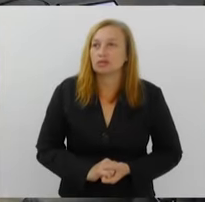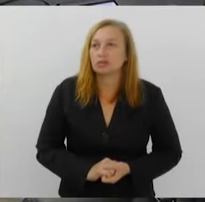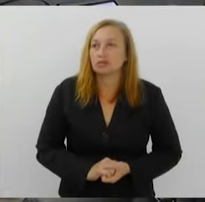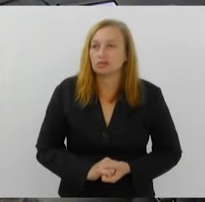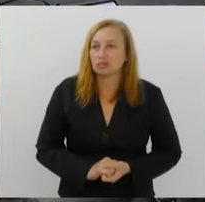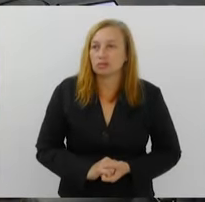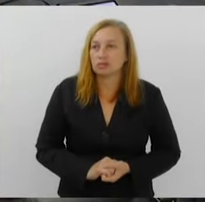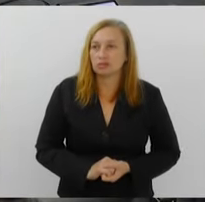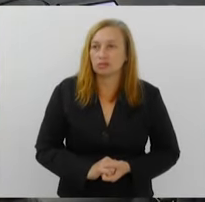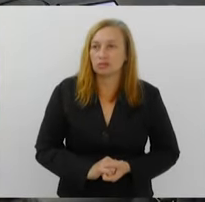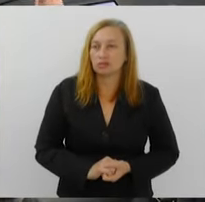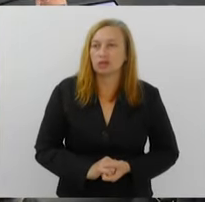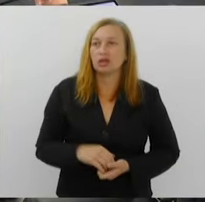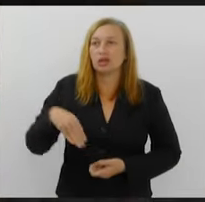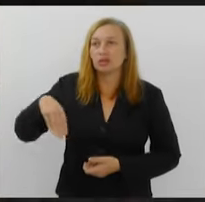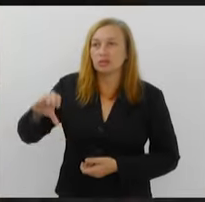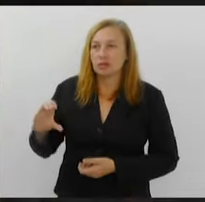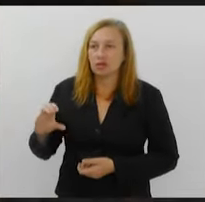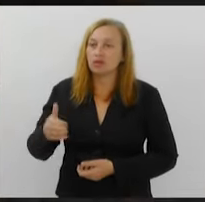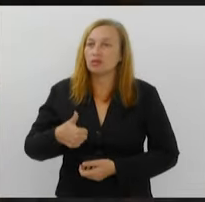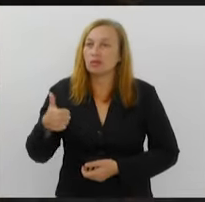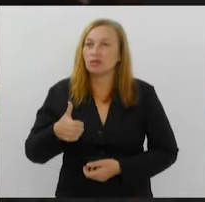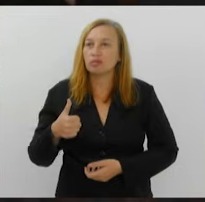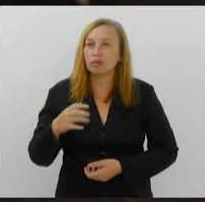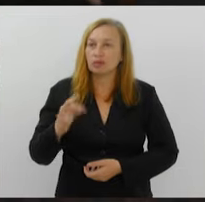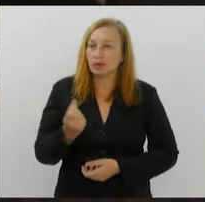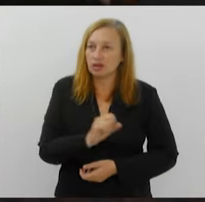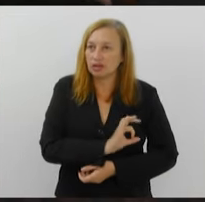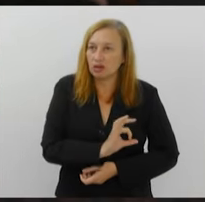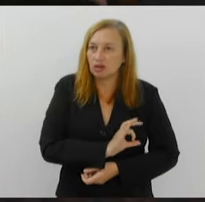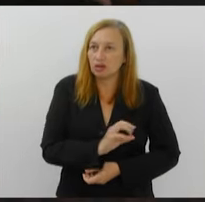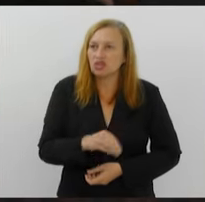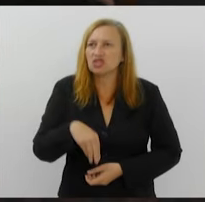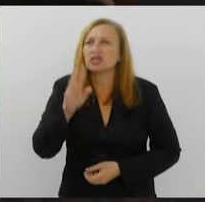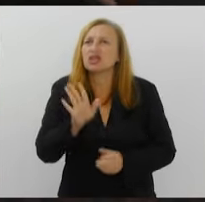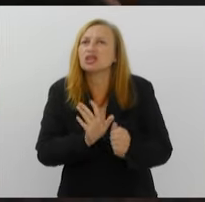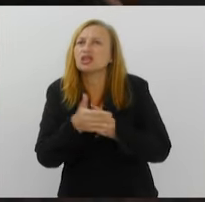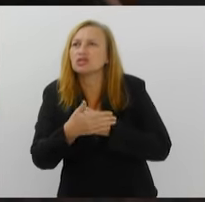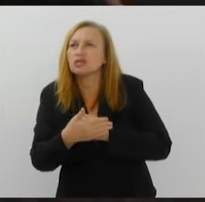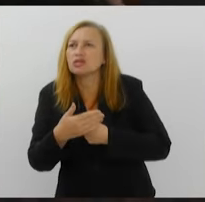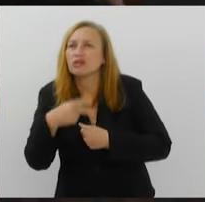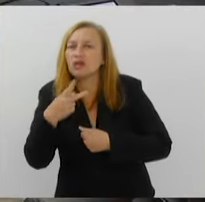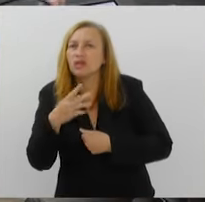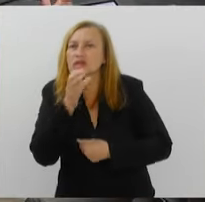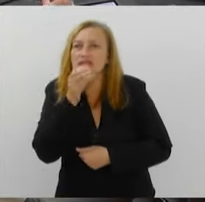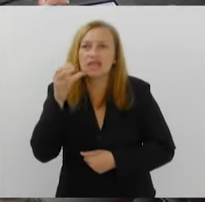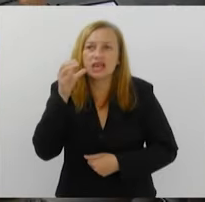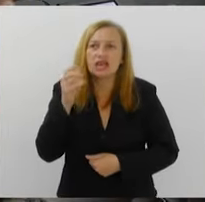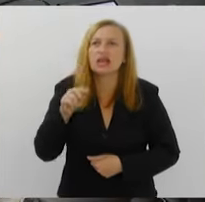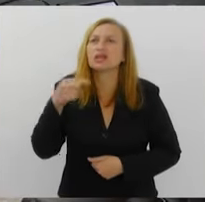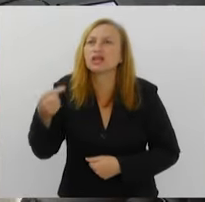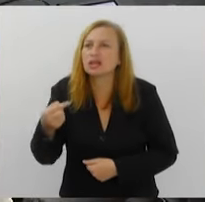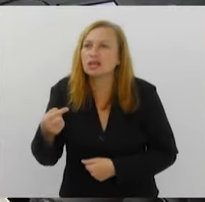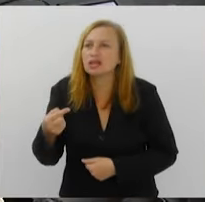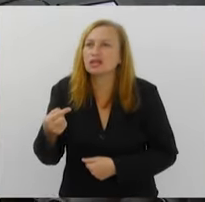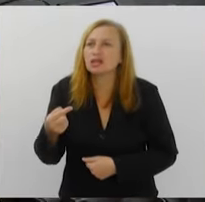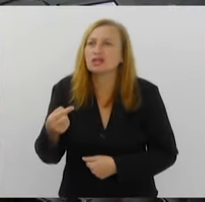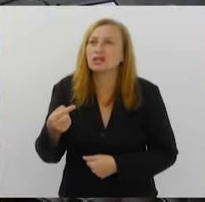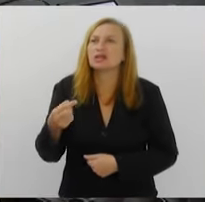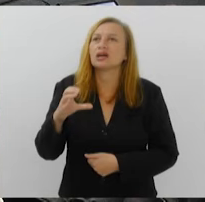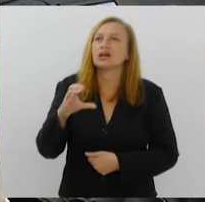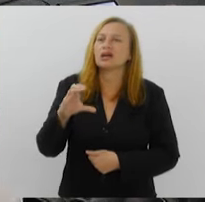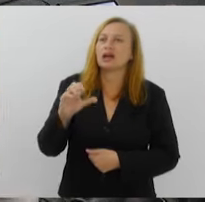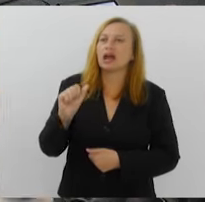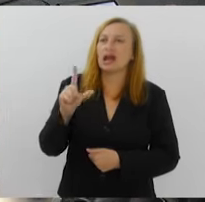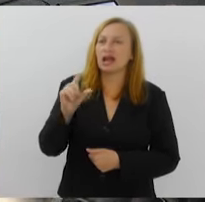Ok, Mink, incluído no primeiro da pauta, Marta Rocha. Presidente, quem está ali atrás com a mãozinha para a Nancélia? Atrás de a Carla Machado.